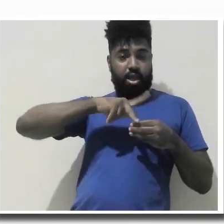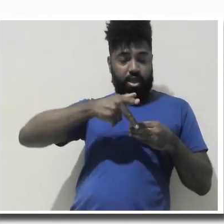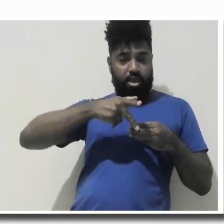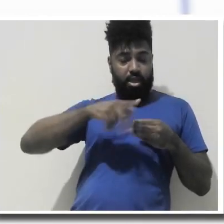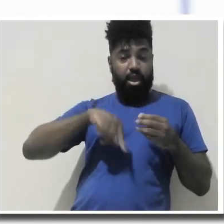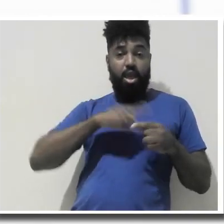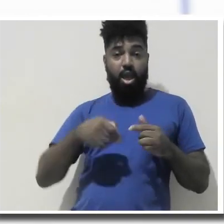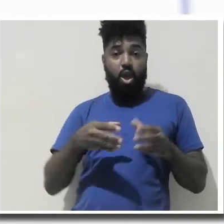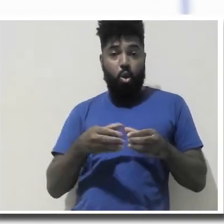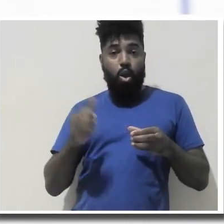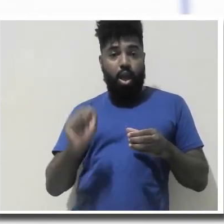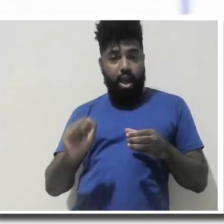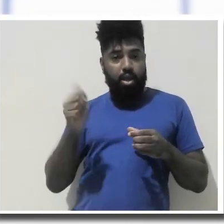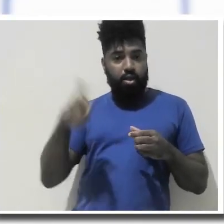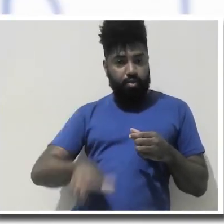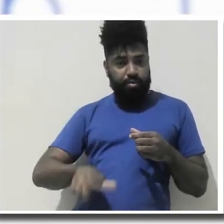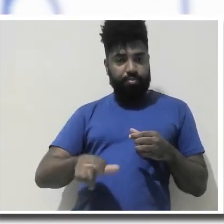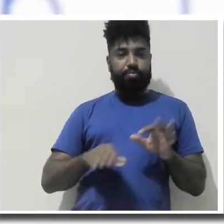Fazendo o diagrama,